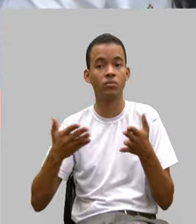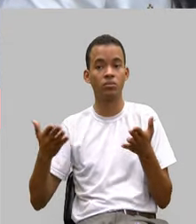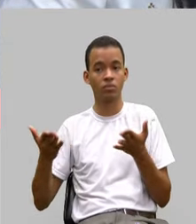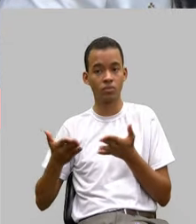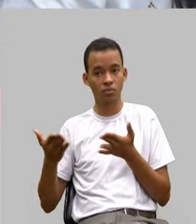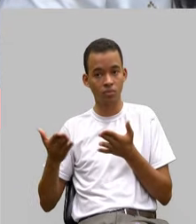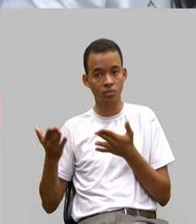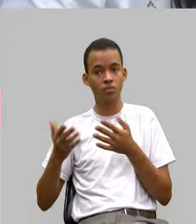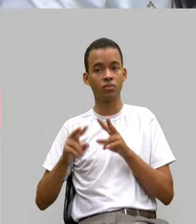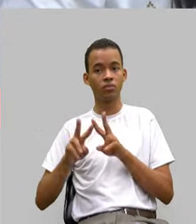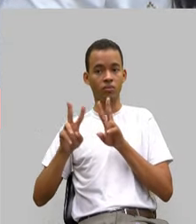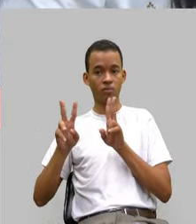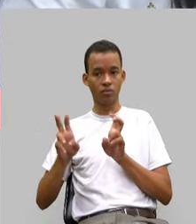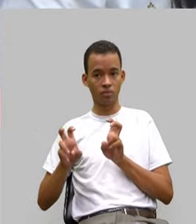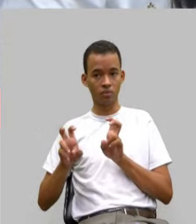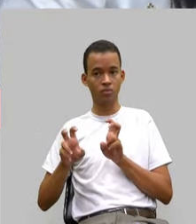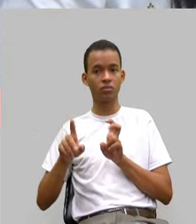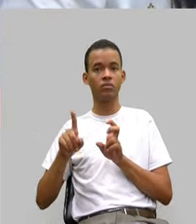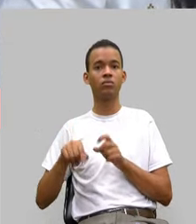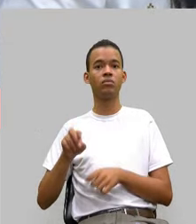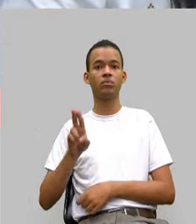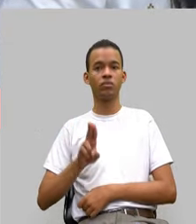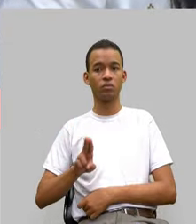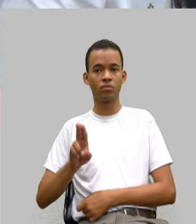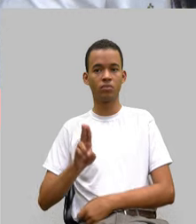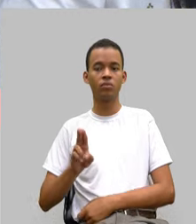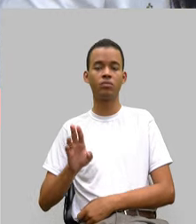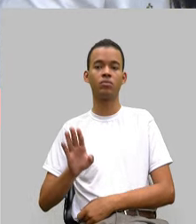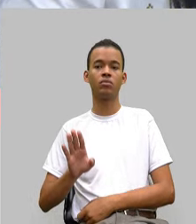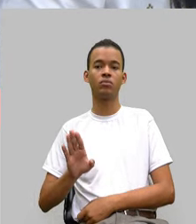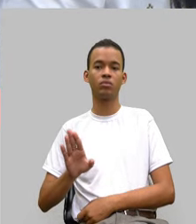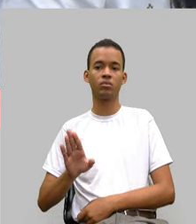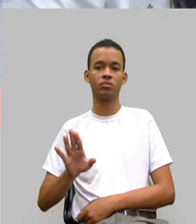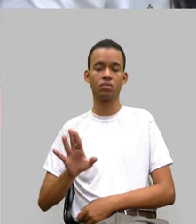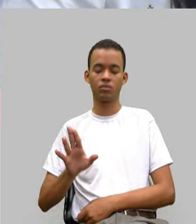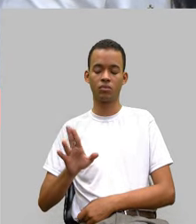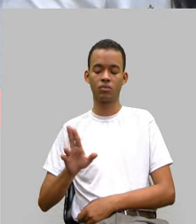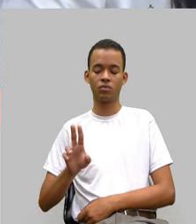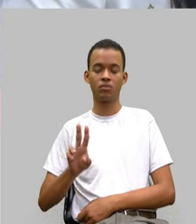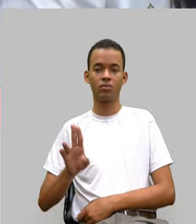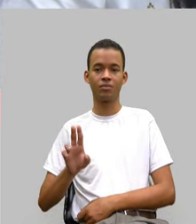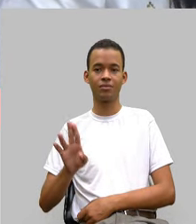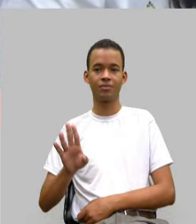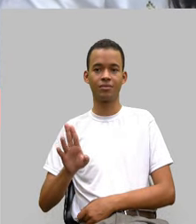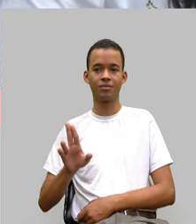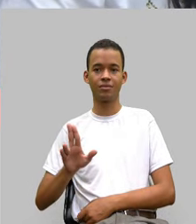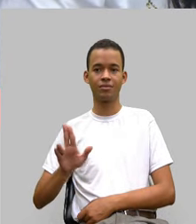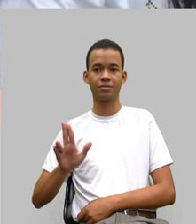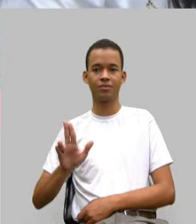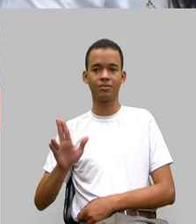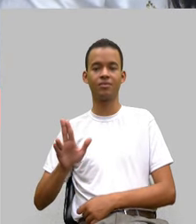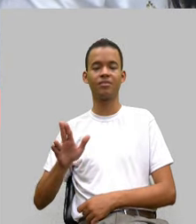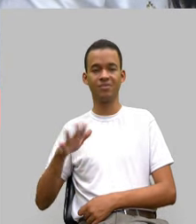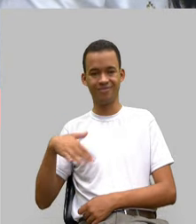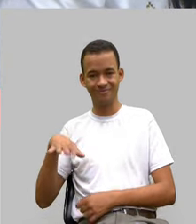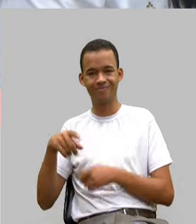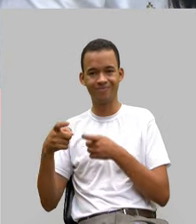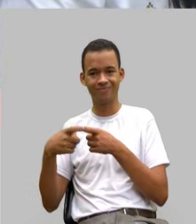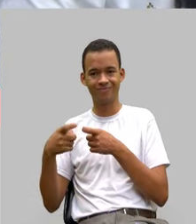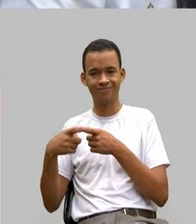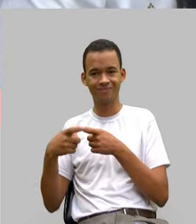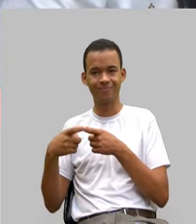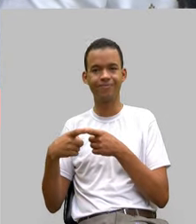do uso medicinal da da can aqui nós vamos falar especificamente disso mas nós não podemos